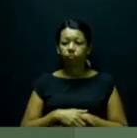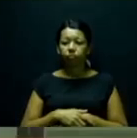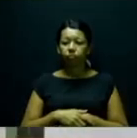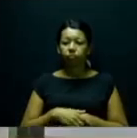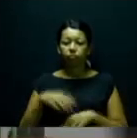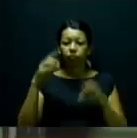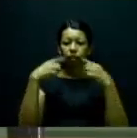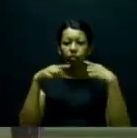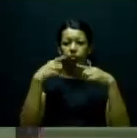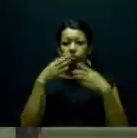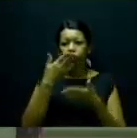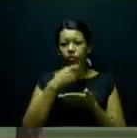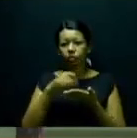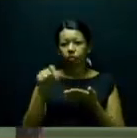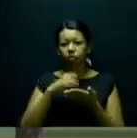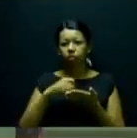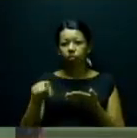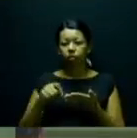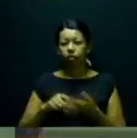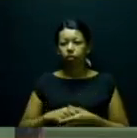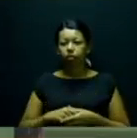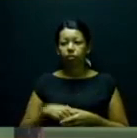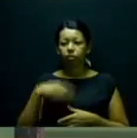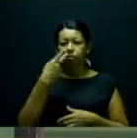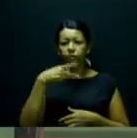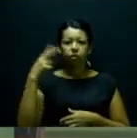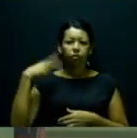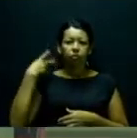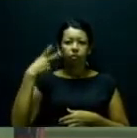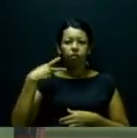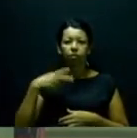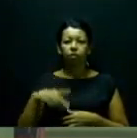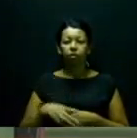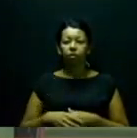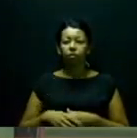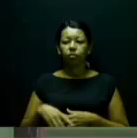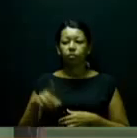Em discussão, requerimento? Peço a palavra, presidente.